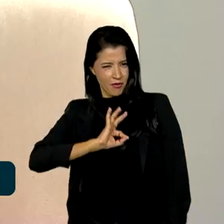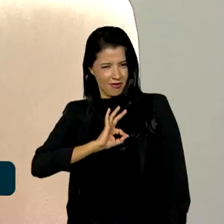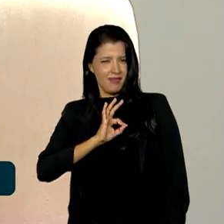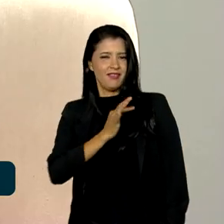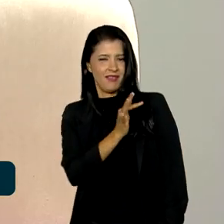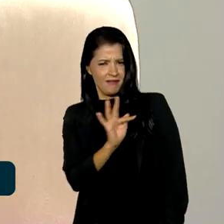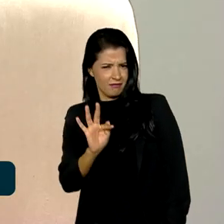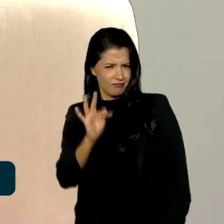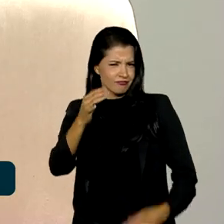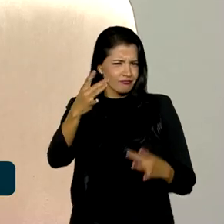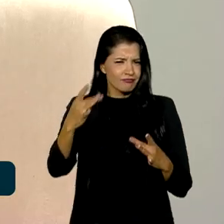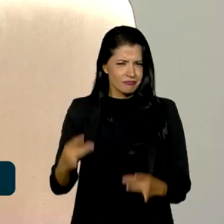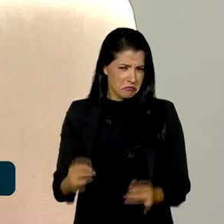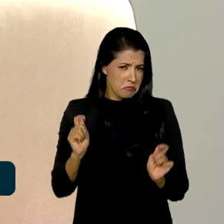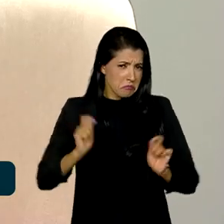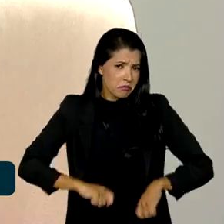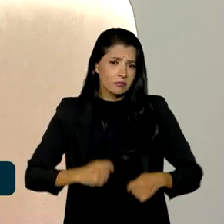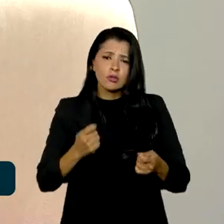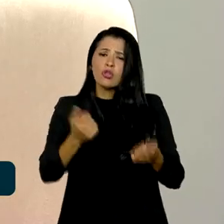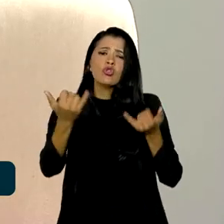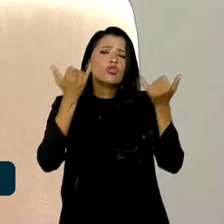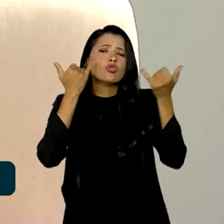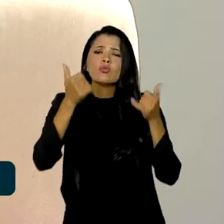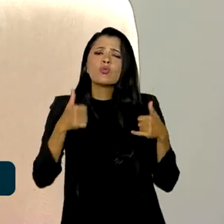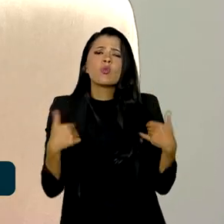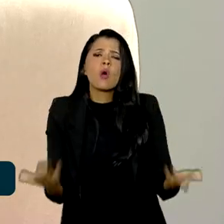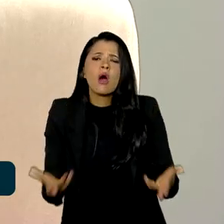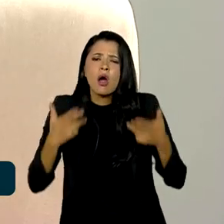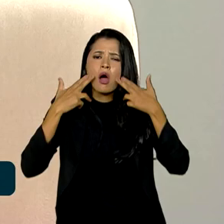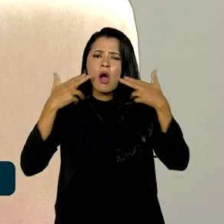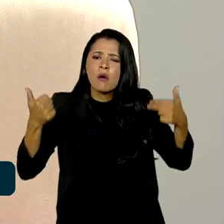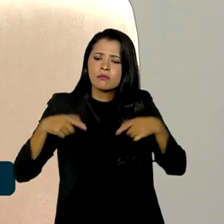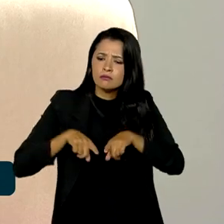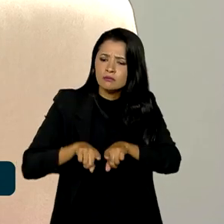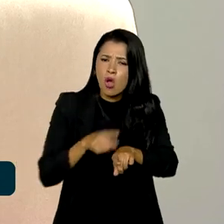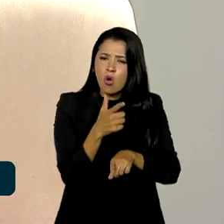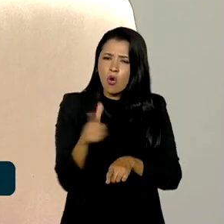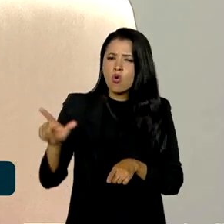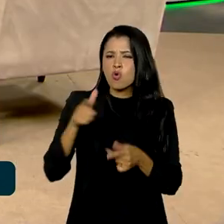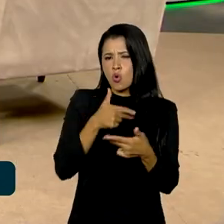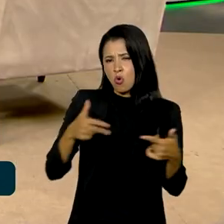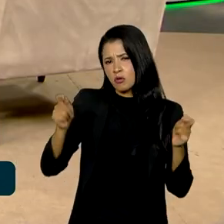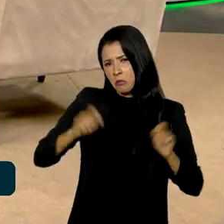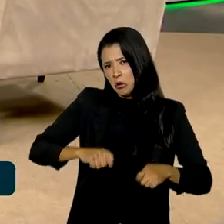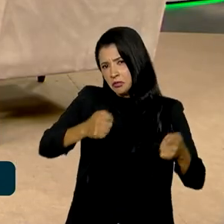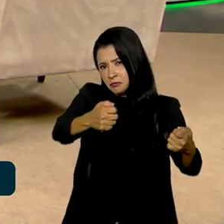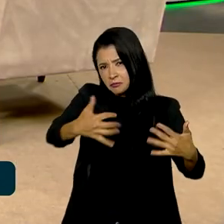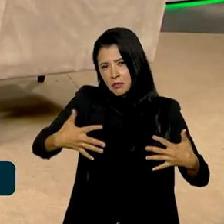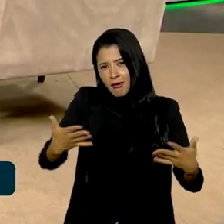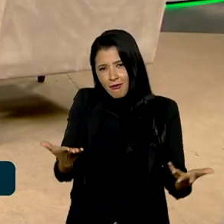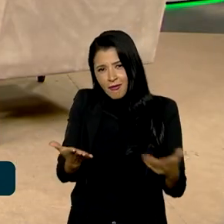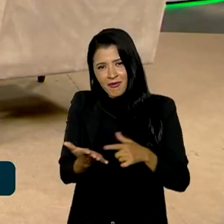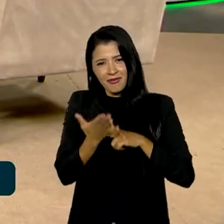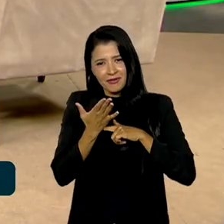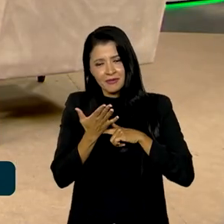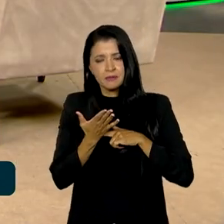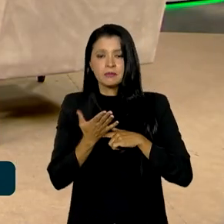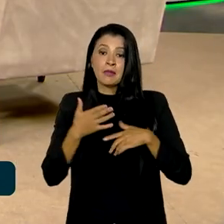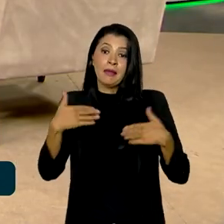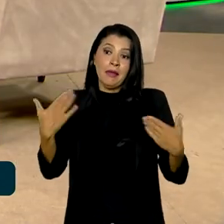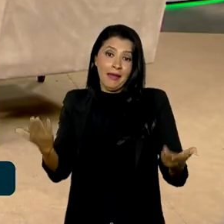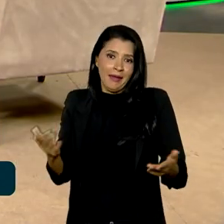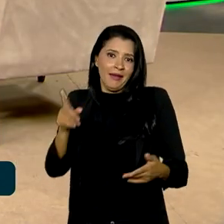como detalhar um pouquinho o que vem de novidade por aí? Além dessa parceria, alguma coisa que o senhor também possa adiantar? É, na verdade, obviamente a gente não